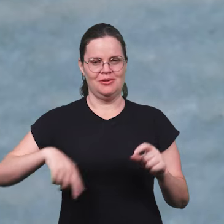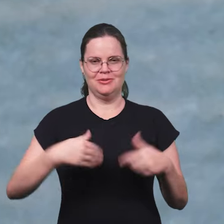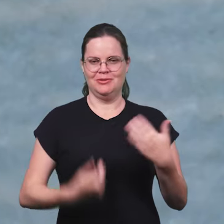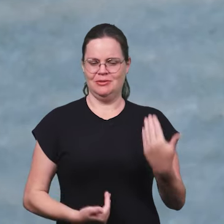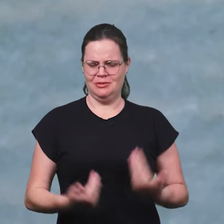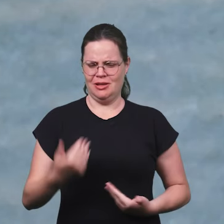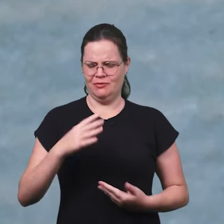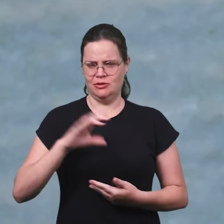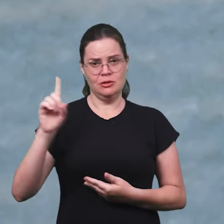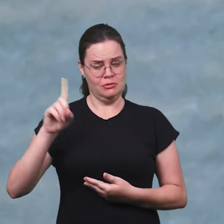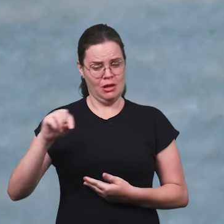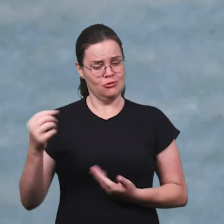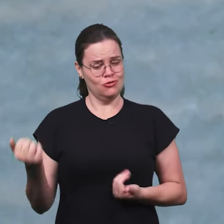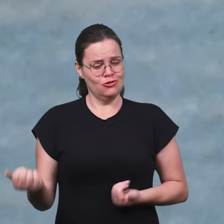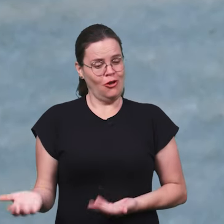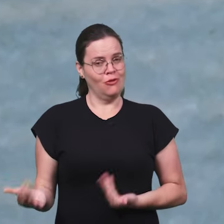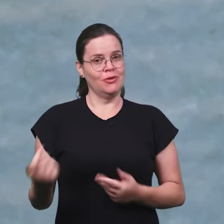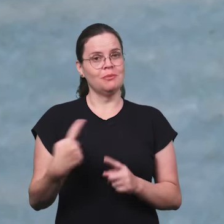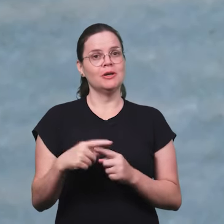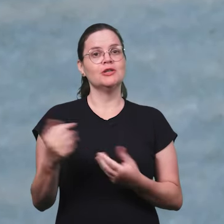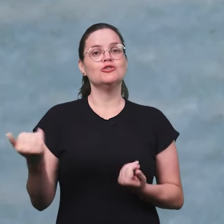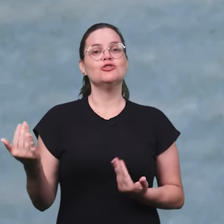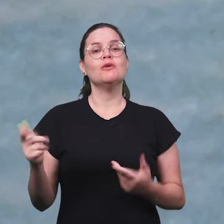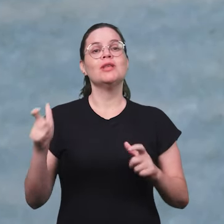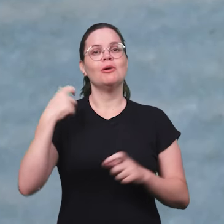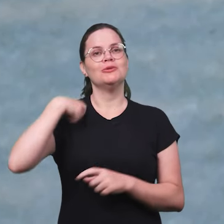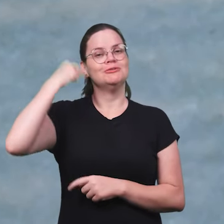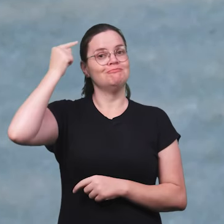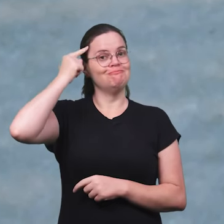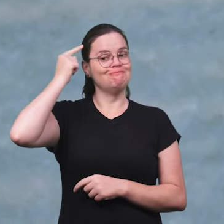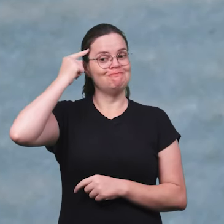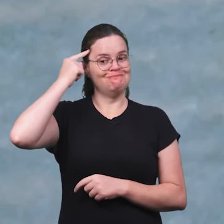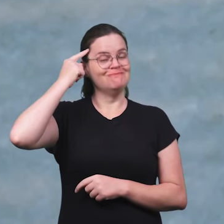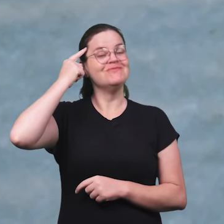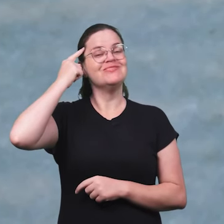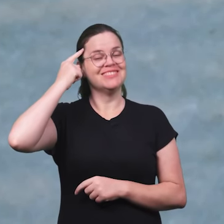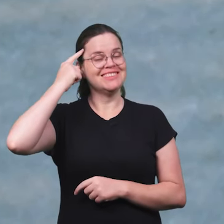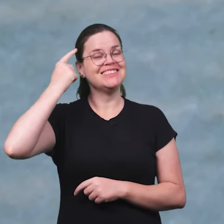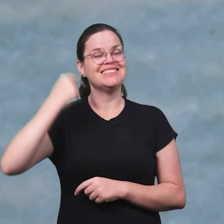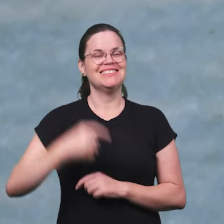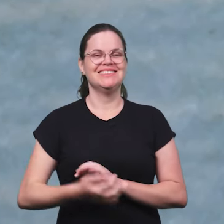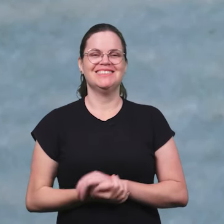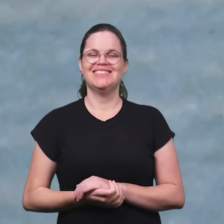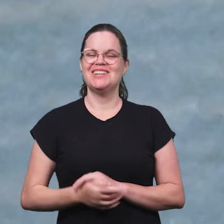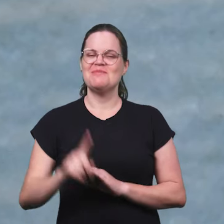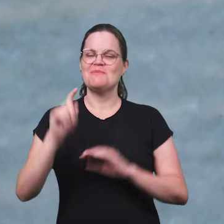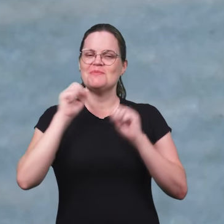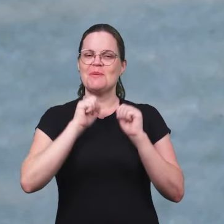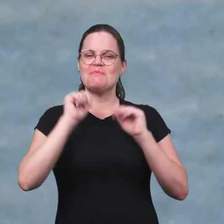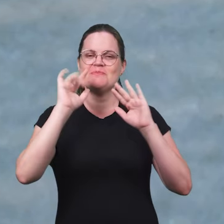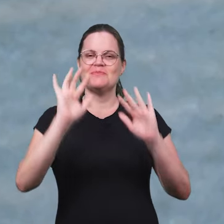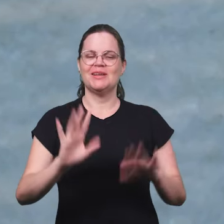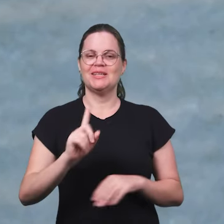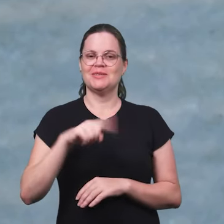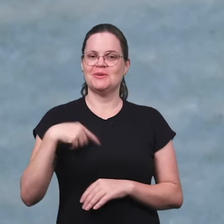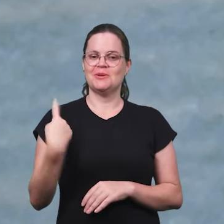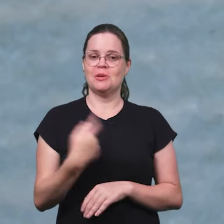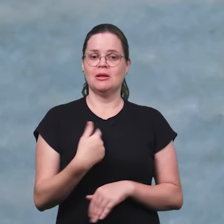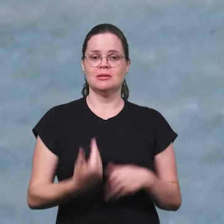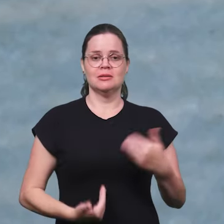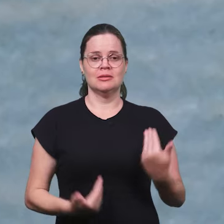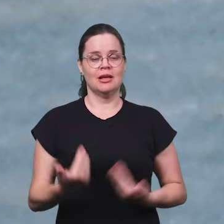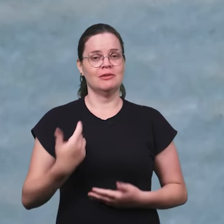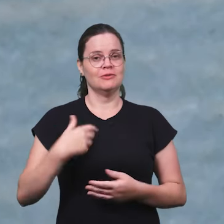Deus, ele é jovem, porque a juventude, tá na cabeça. A juventude está aqui dentro. É uma bênção sermos servos do Senhor. É